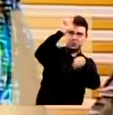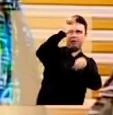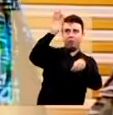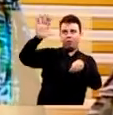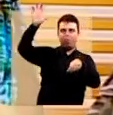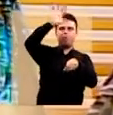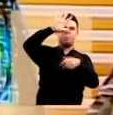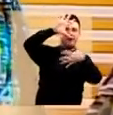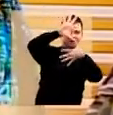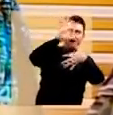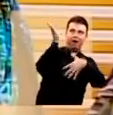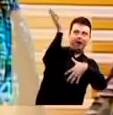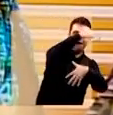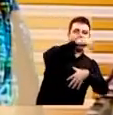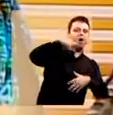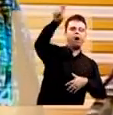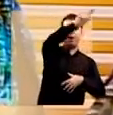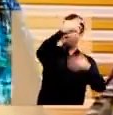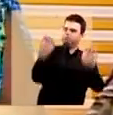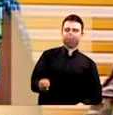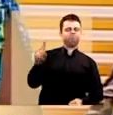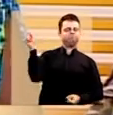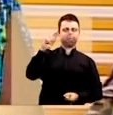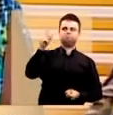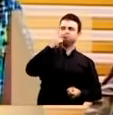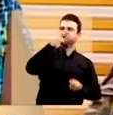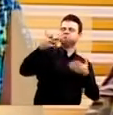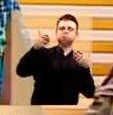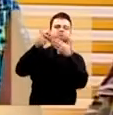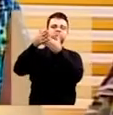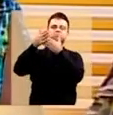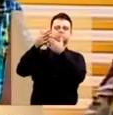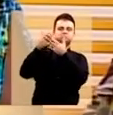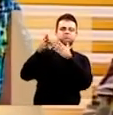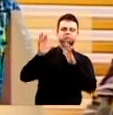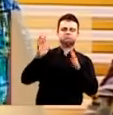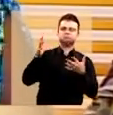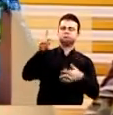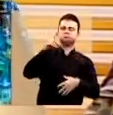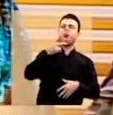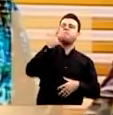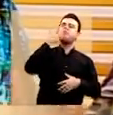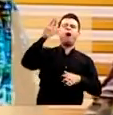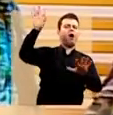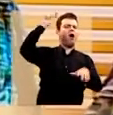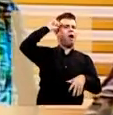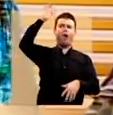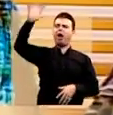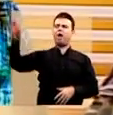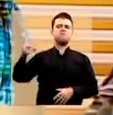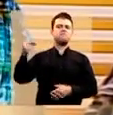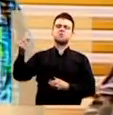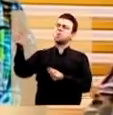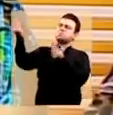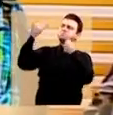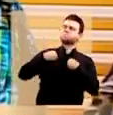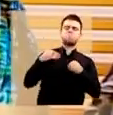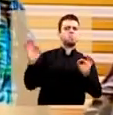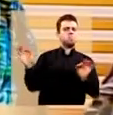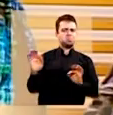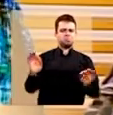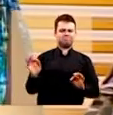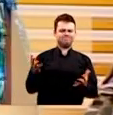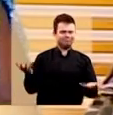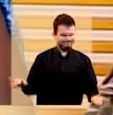produziu uma contracultura no sentido de que produziu uma falsa narrativa para dizer que a África não tem nada de legado. Agora